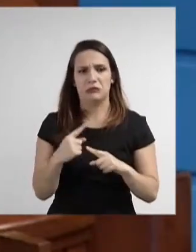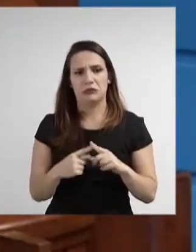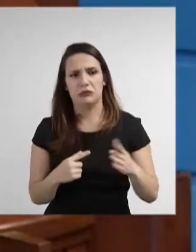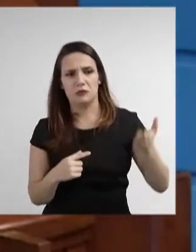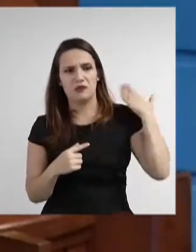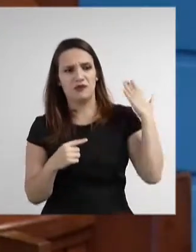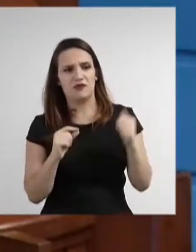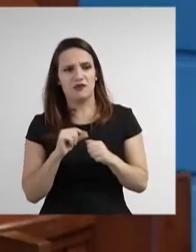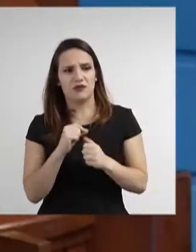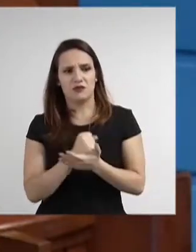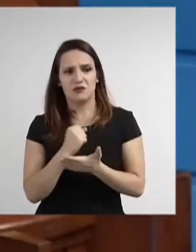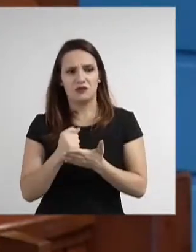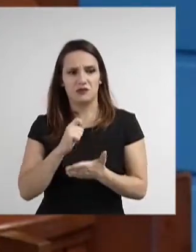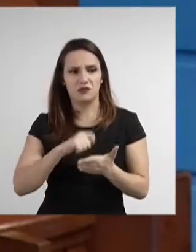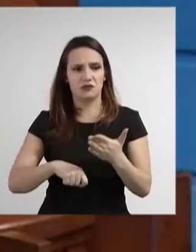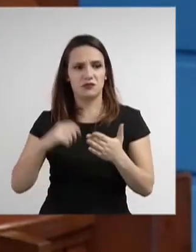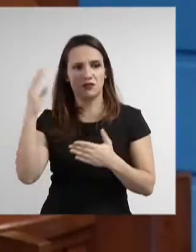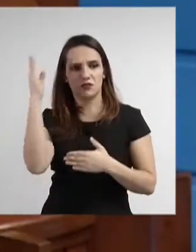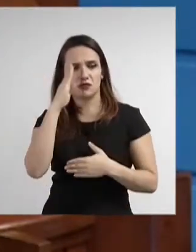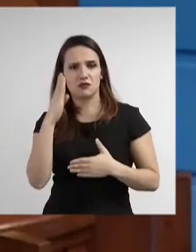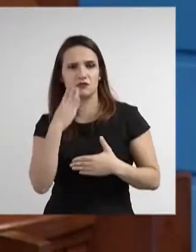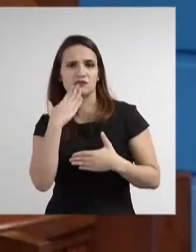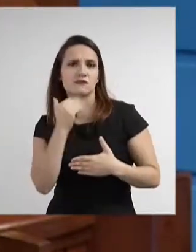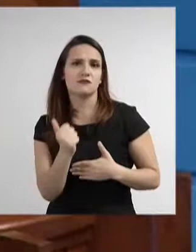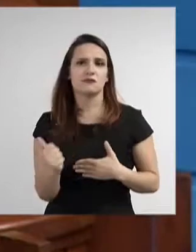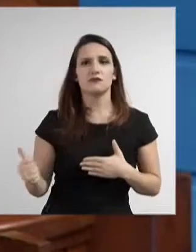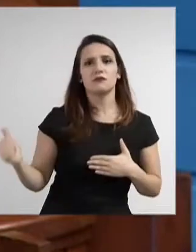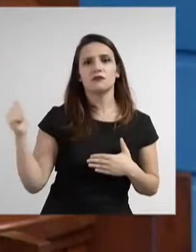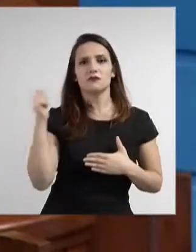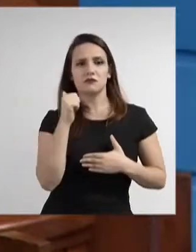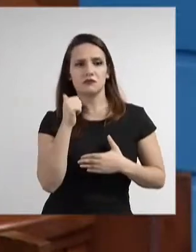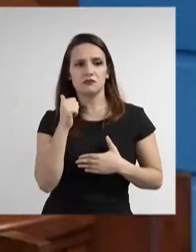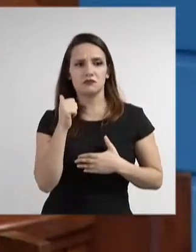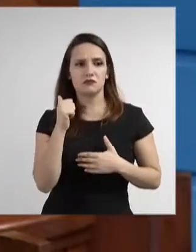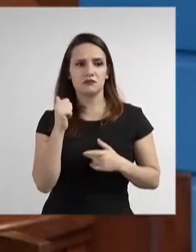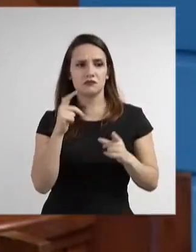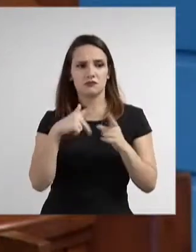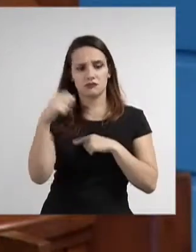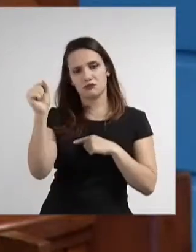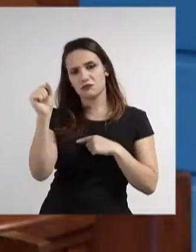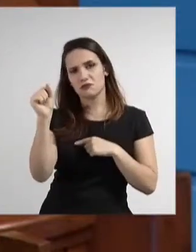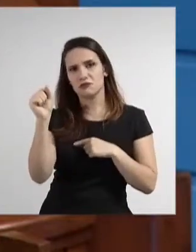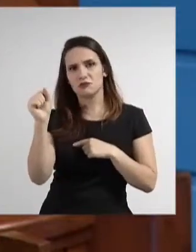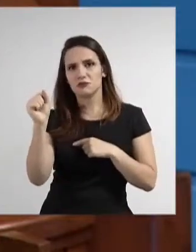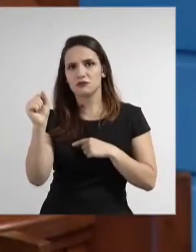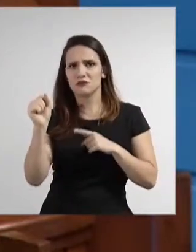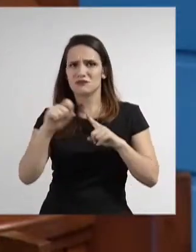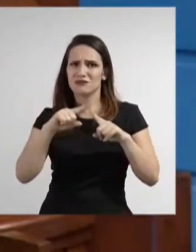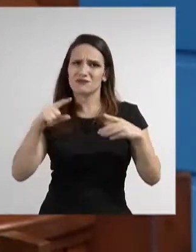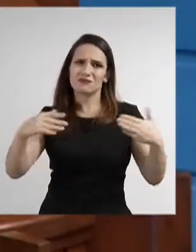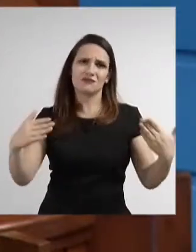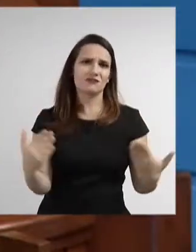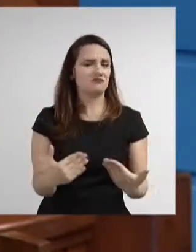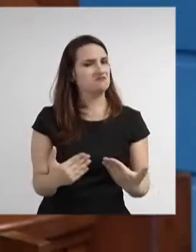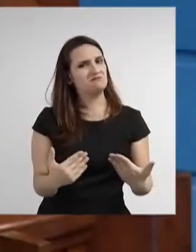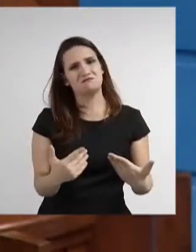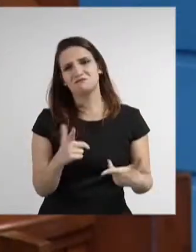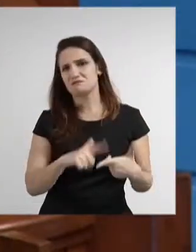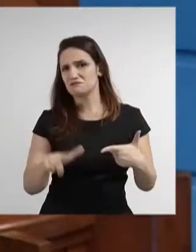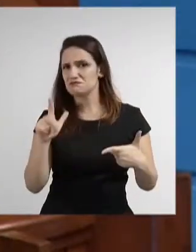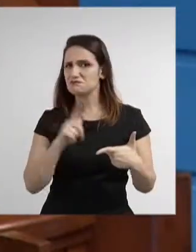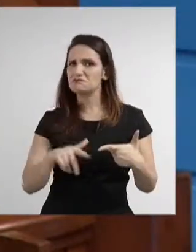foi feito, o Brasil vivia numa situação exitosa no sentido econômico e hoje passa por